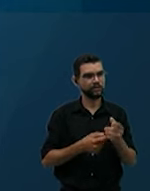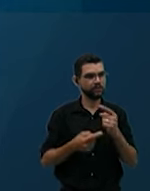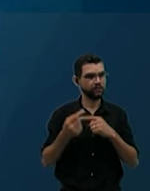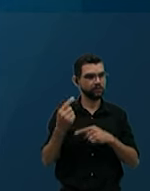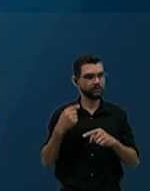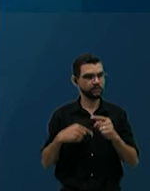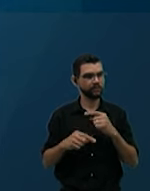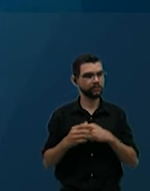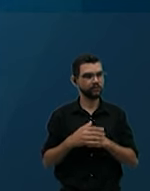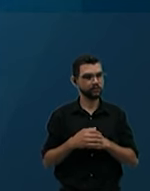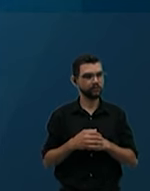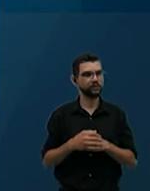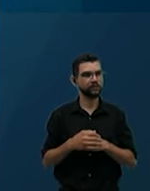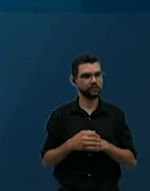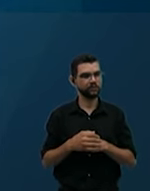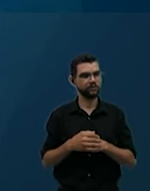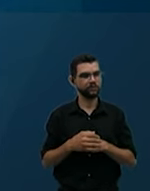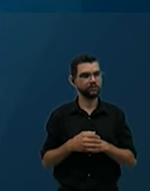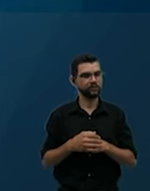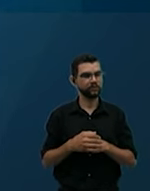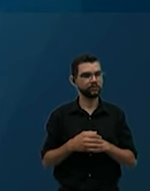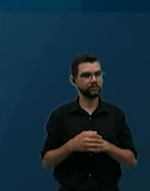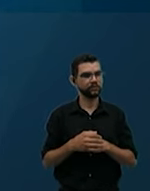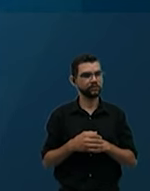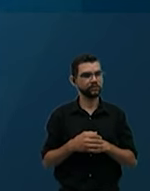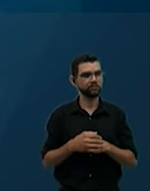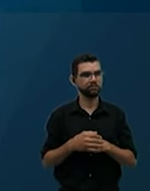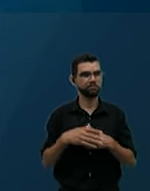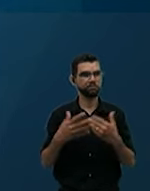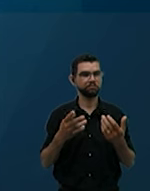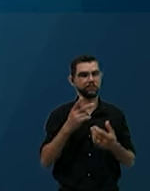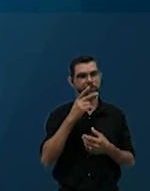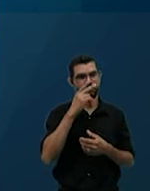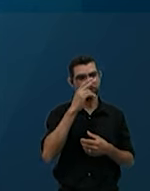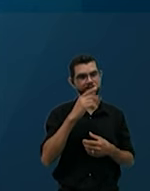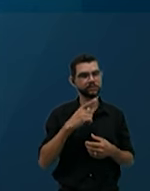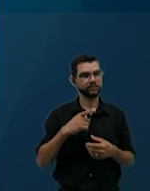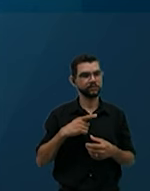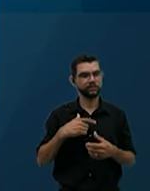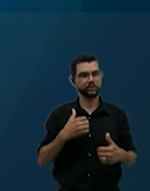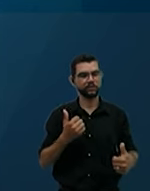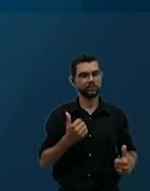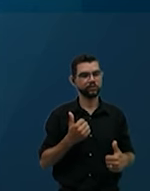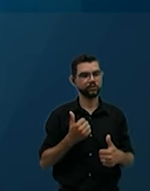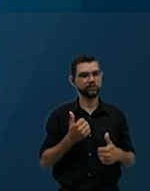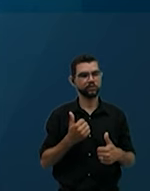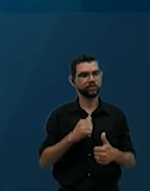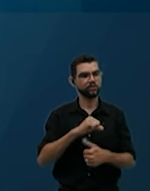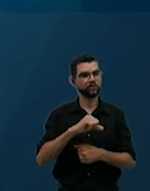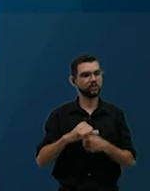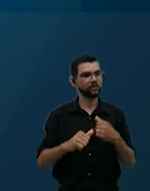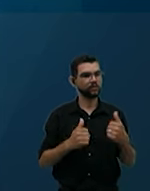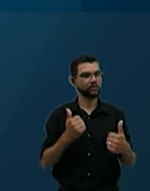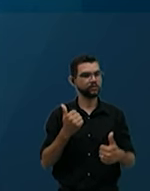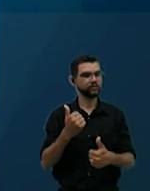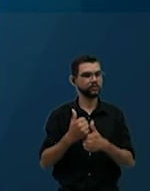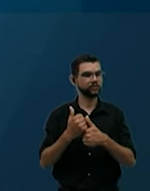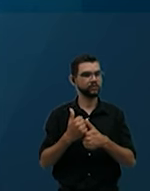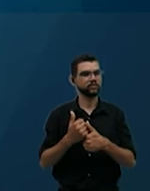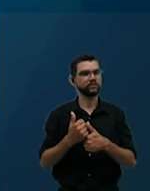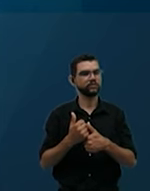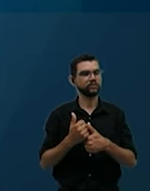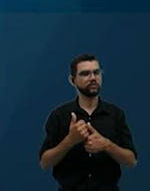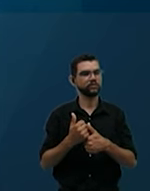estamos diante é o que podemos compreender como substituído dentro das ações coletivas movidas